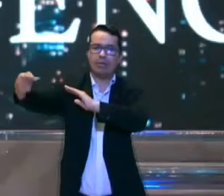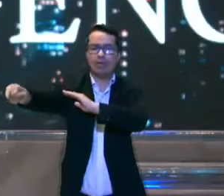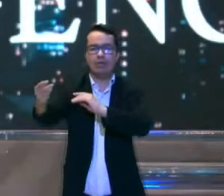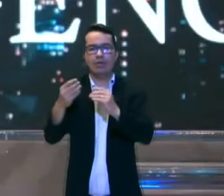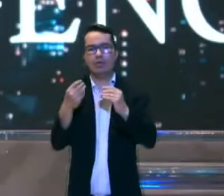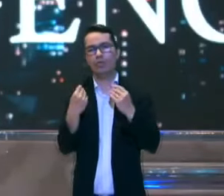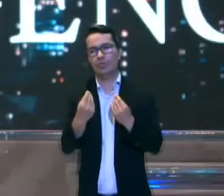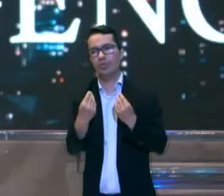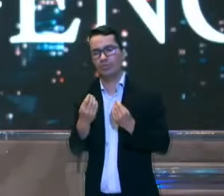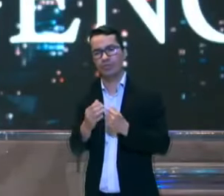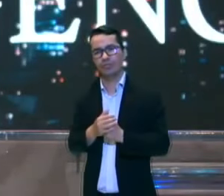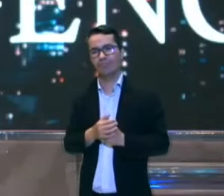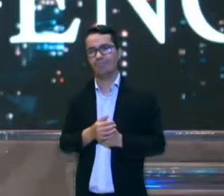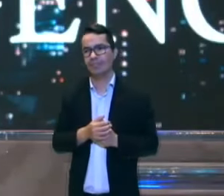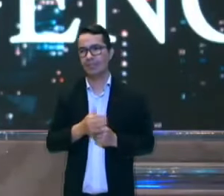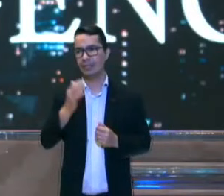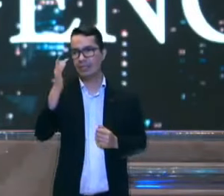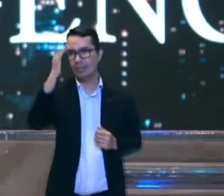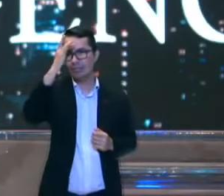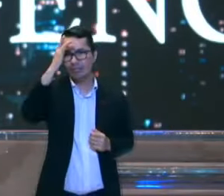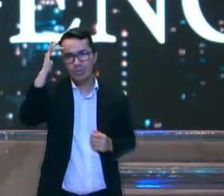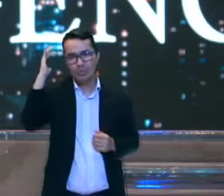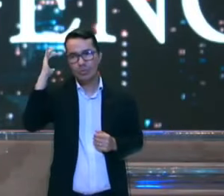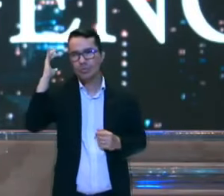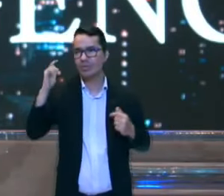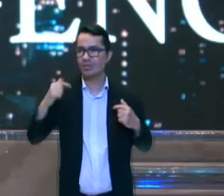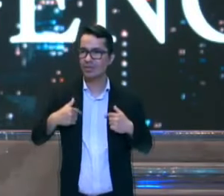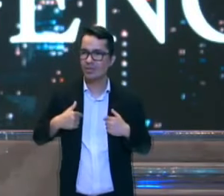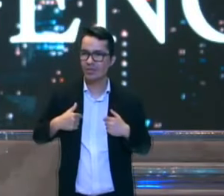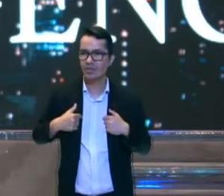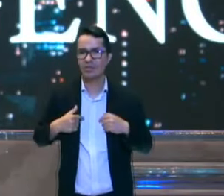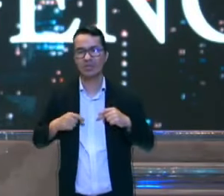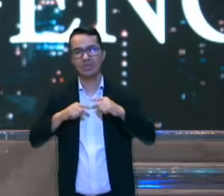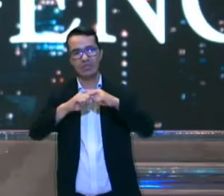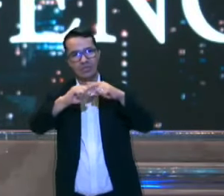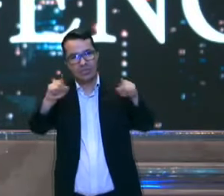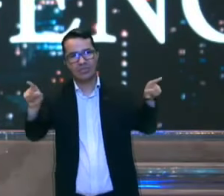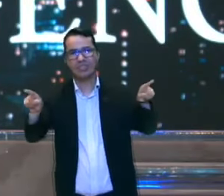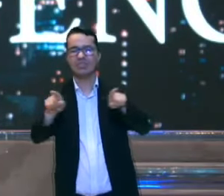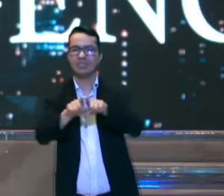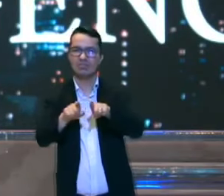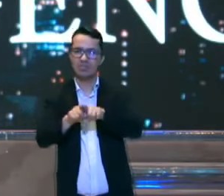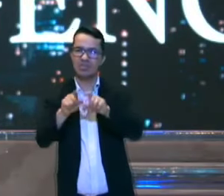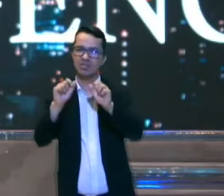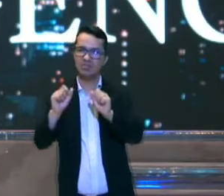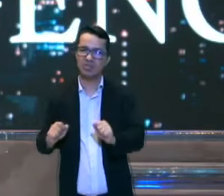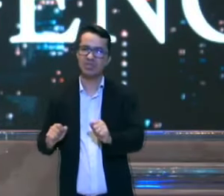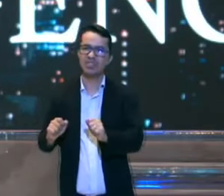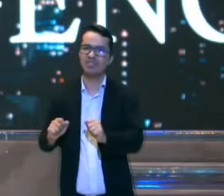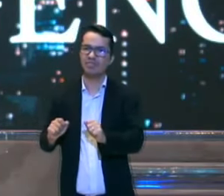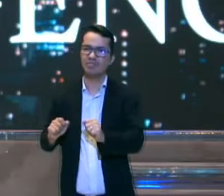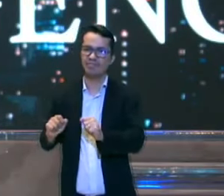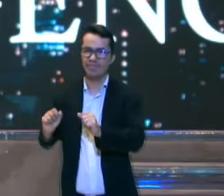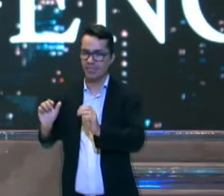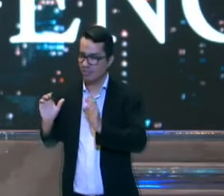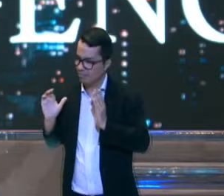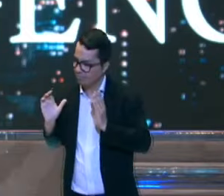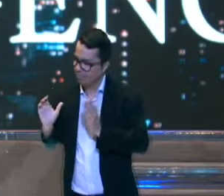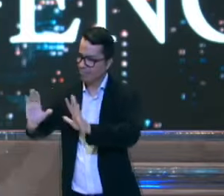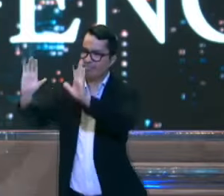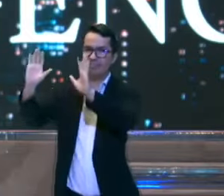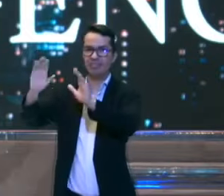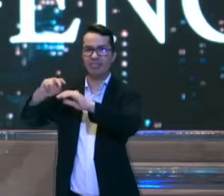posturas nossas podem fazer pessoas perderem a fé. O fraco, o